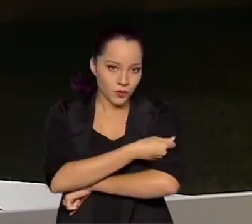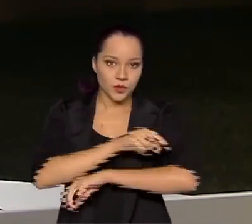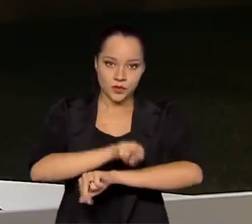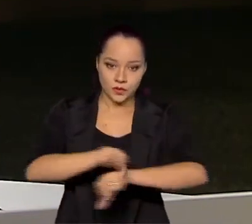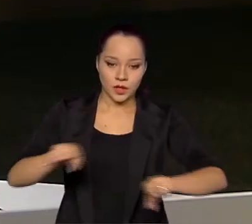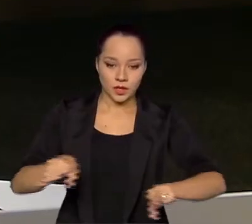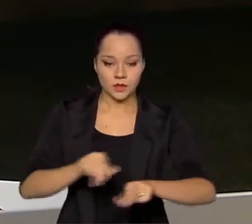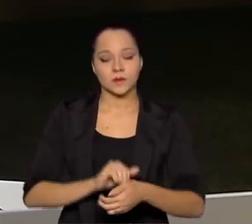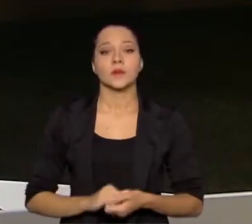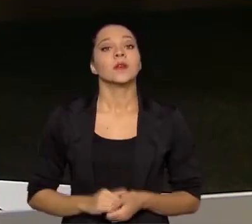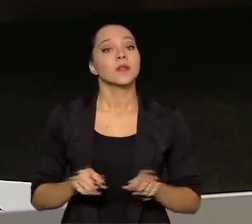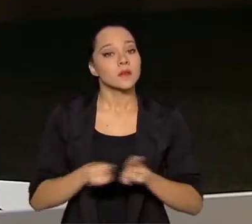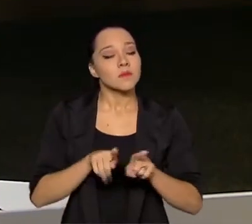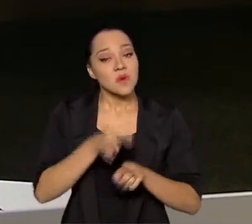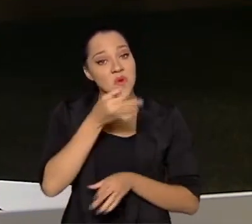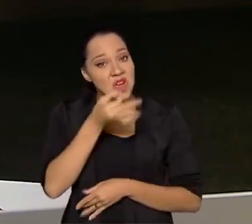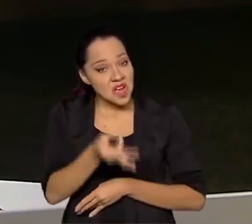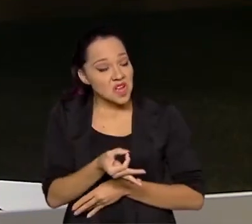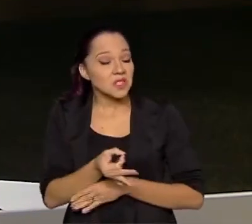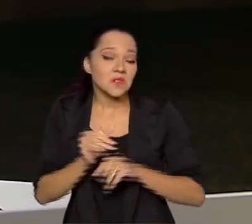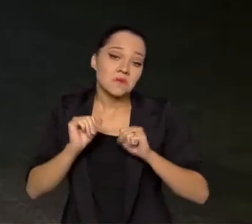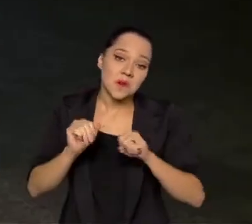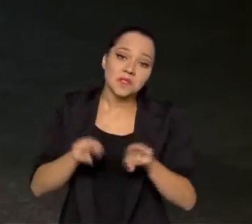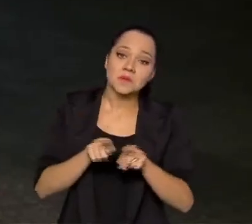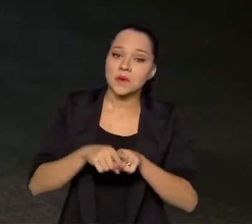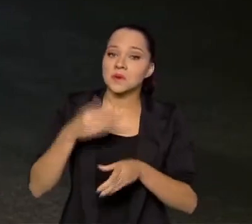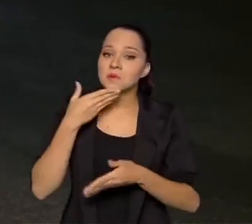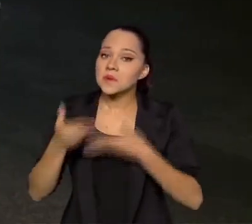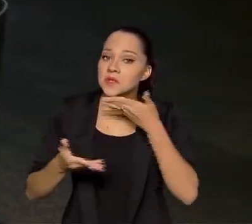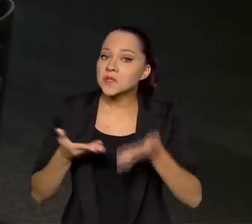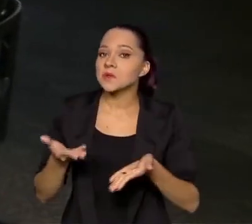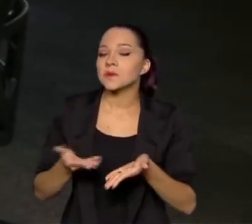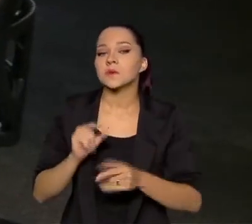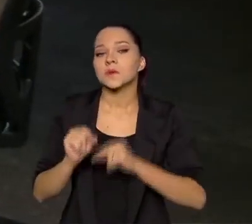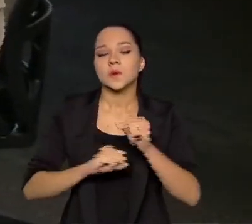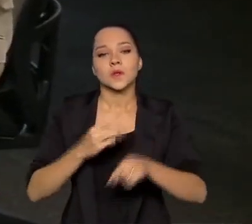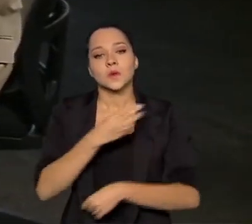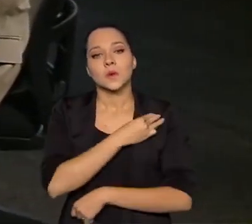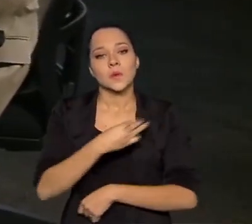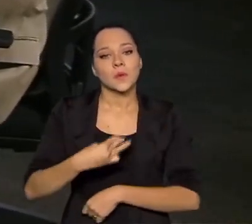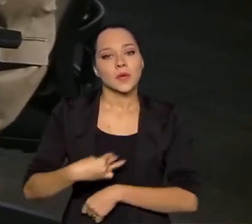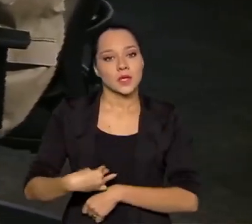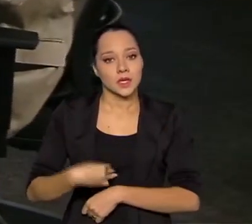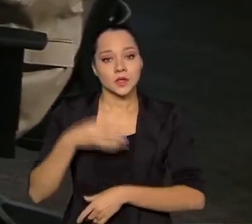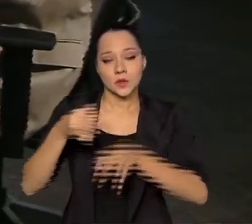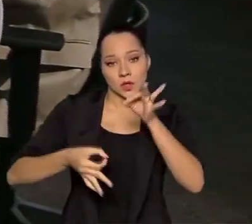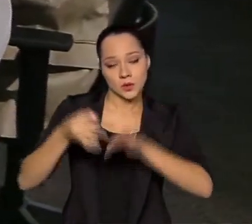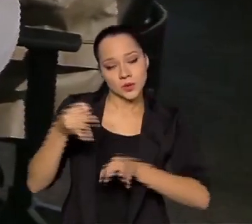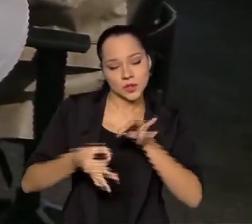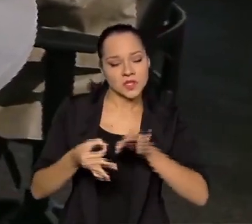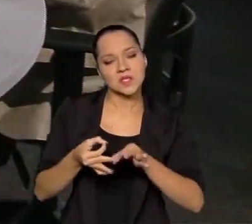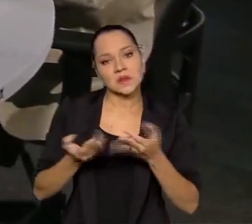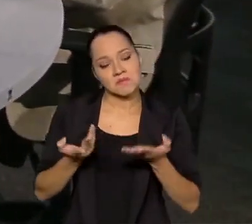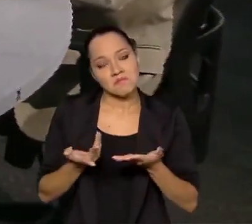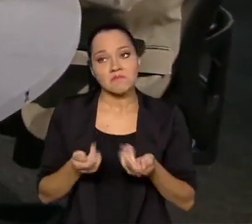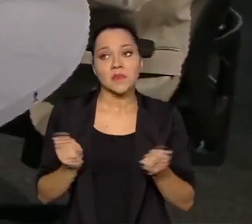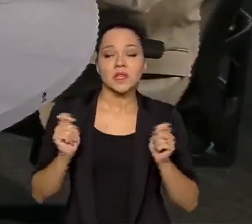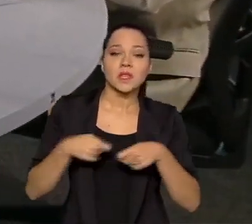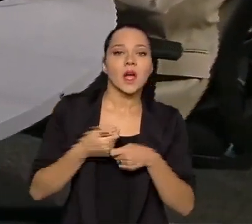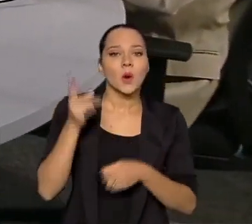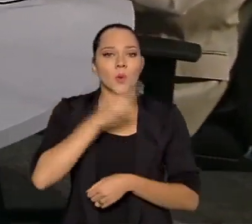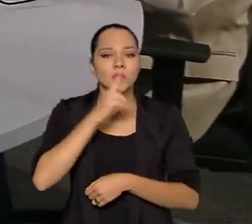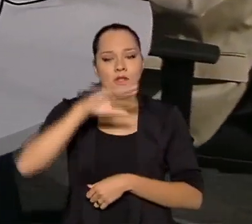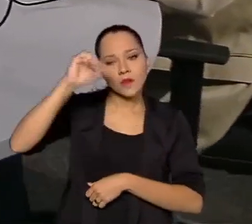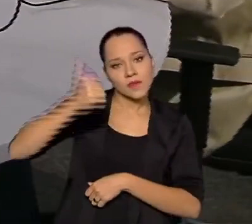imunizantes, e acredito que estão aí também os requerimentos do ministro da Justiça, e acredito que torna-se urgente